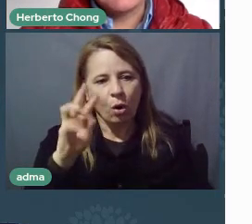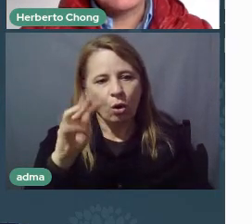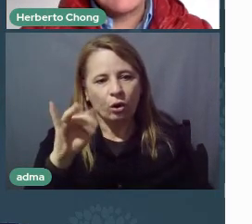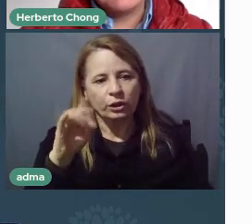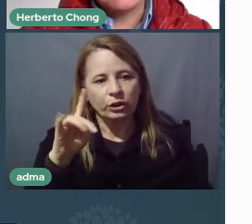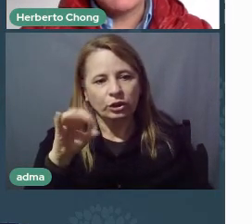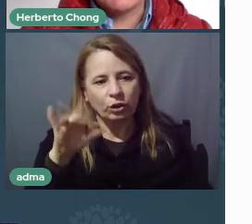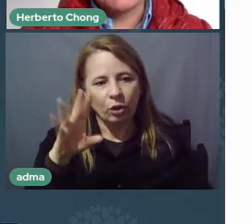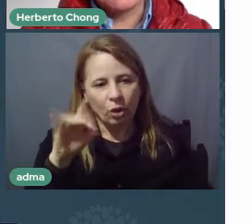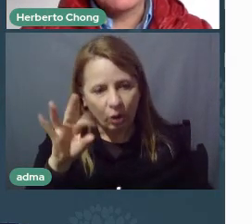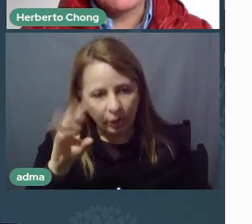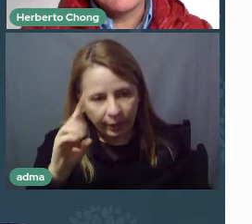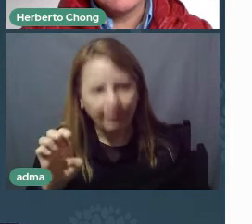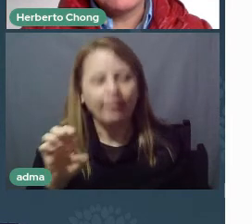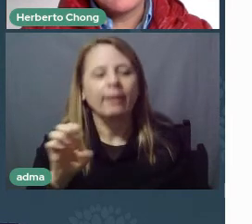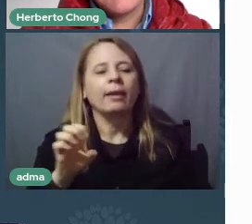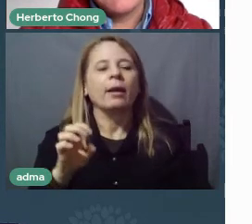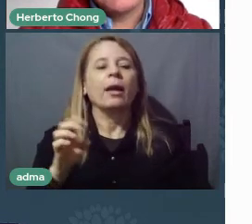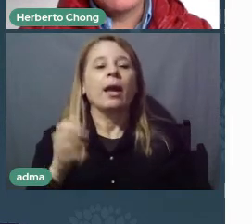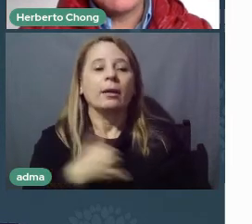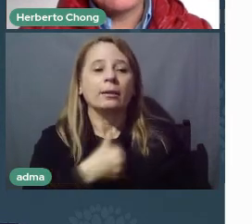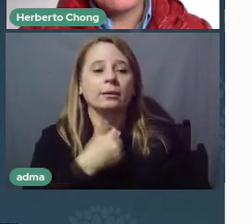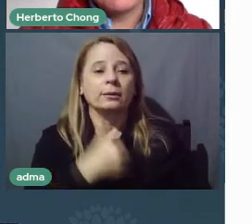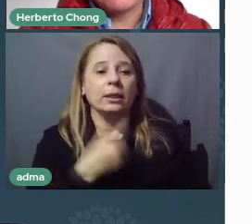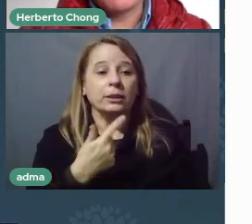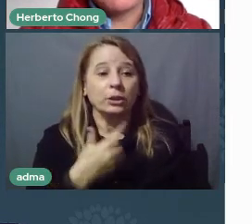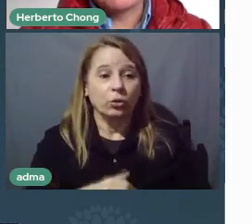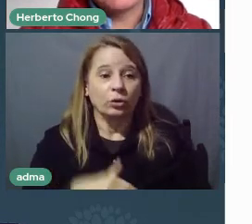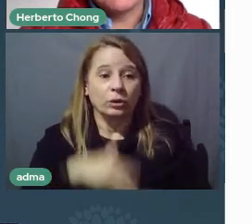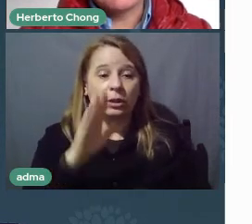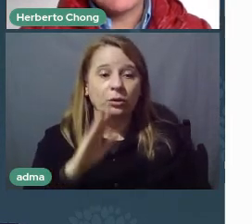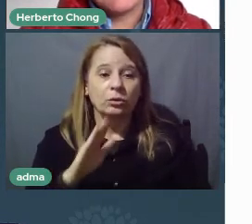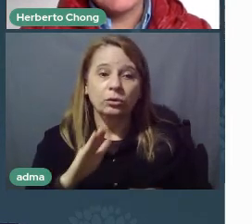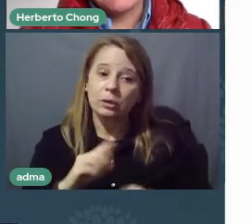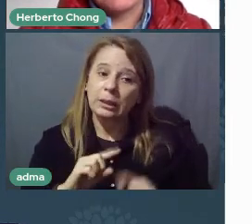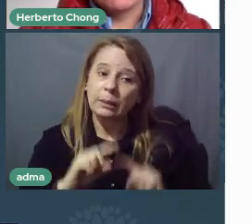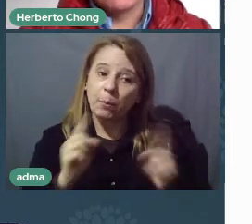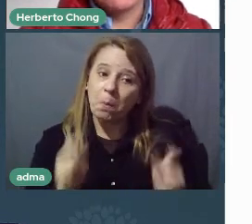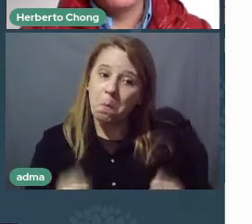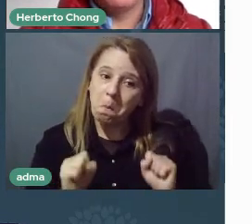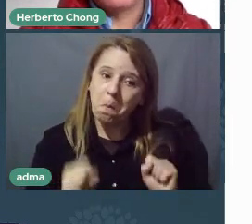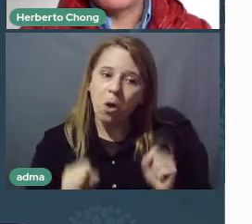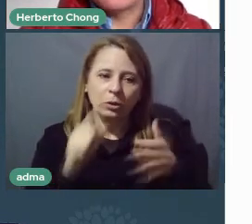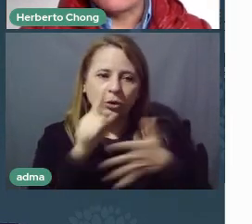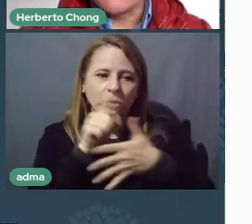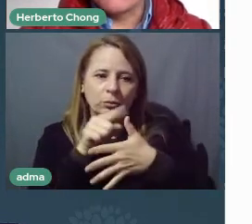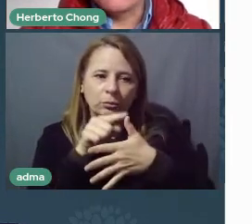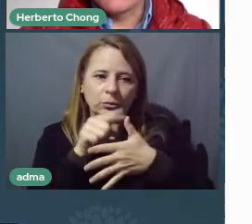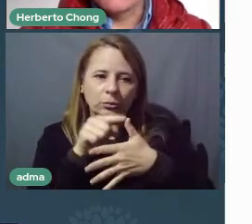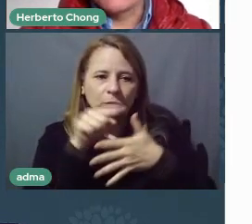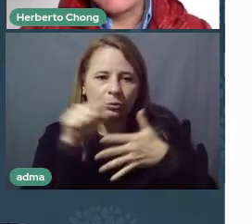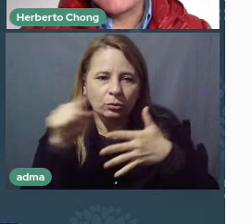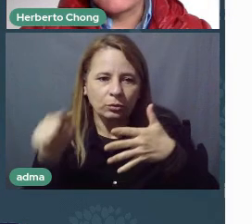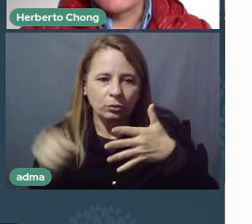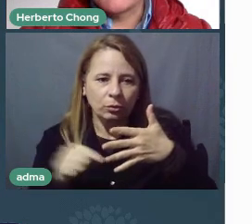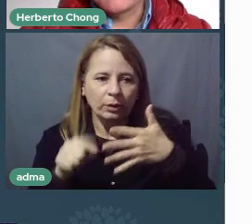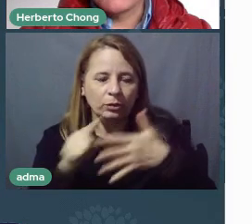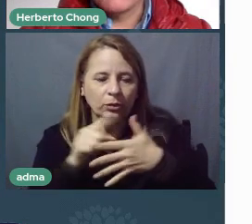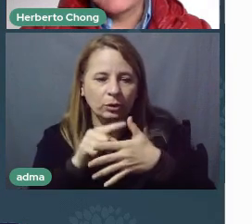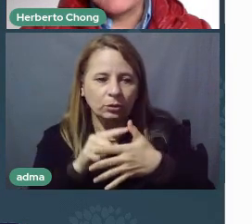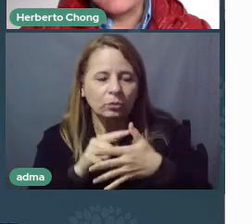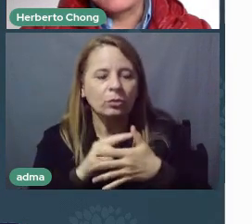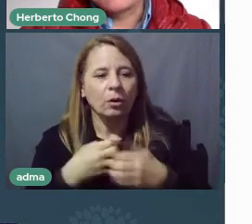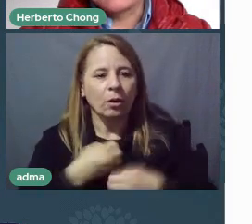também de resgate a partir dos 12 anos. E no passo 5 eu posso utilizar um broncodilatador